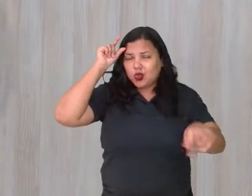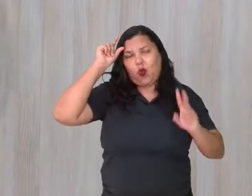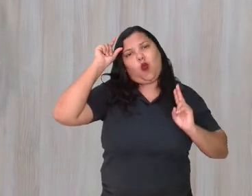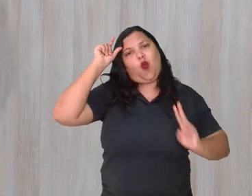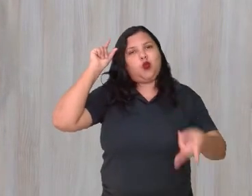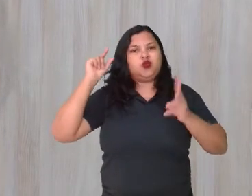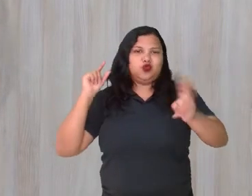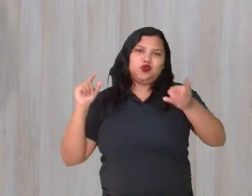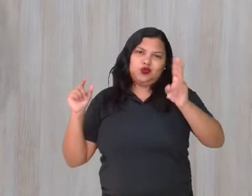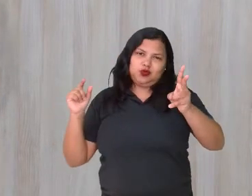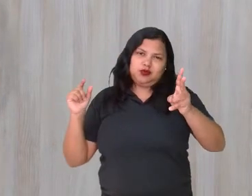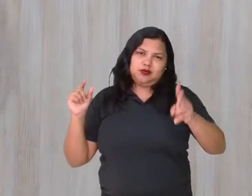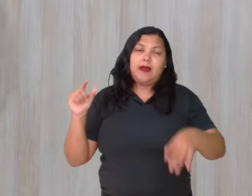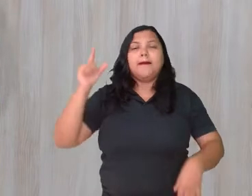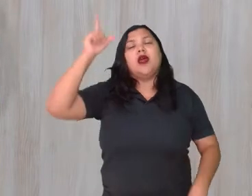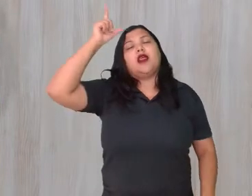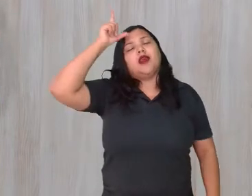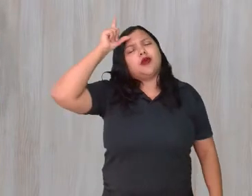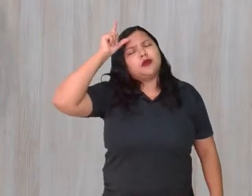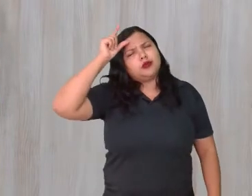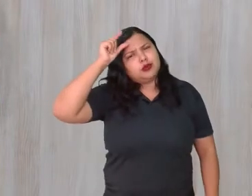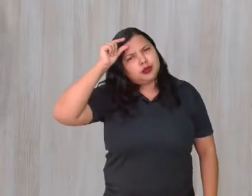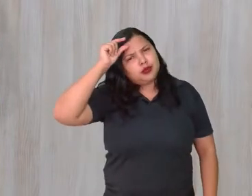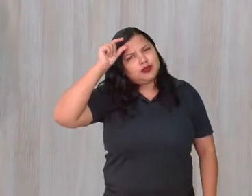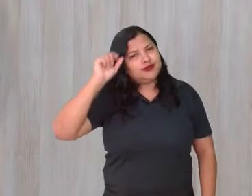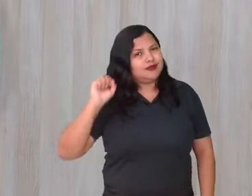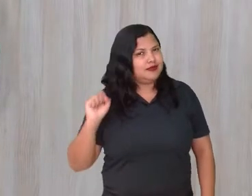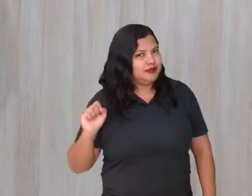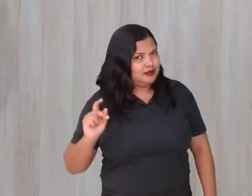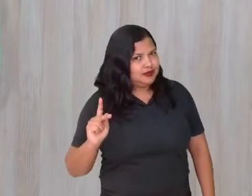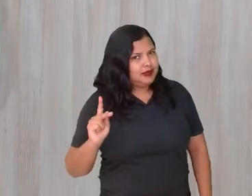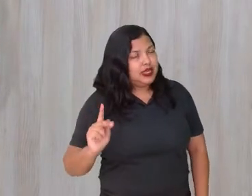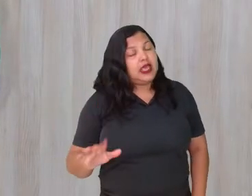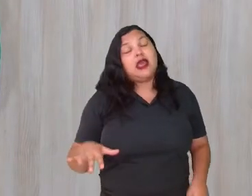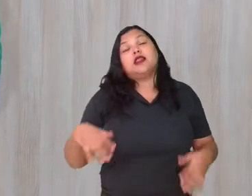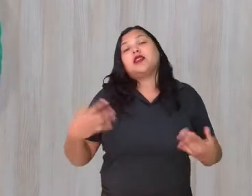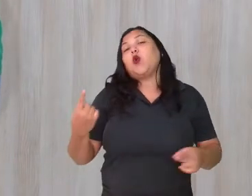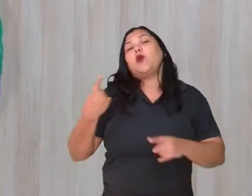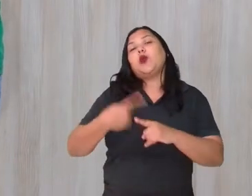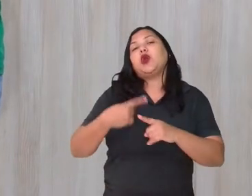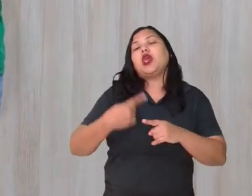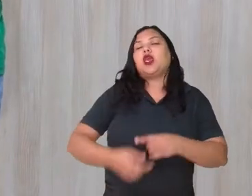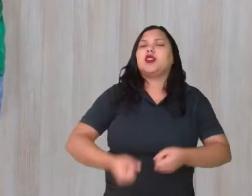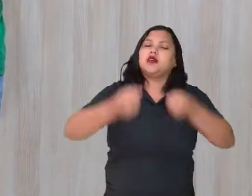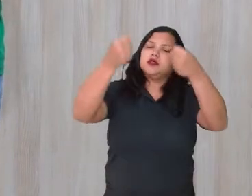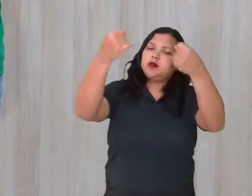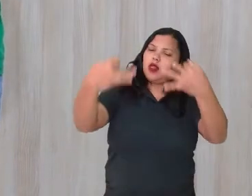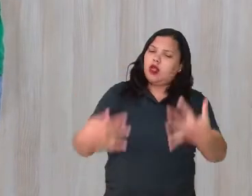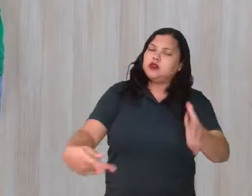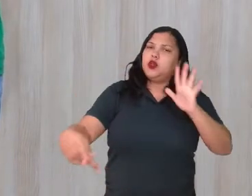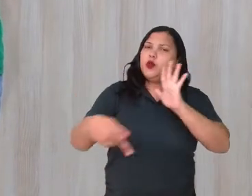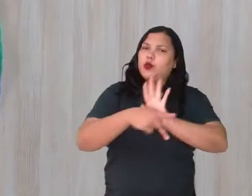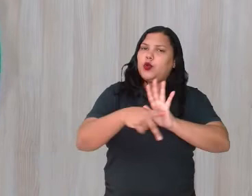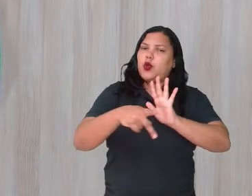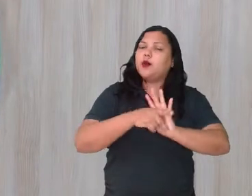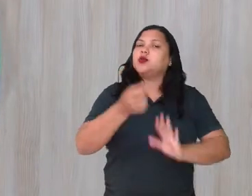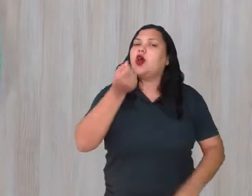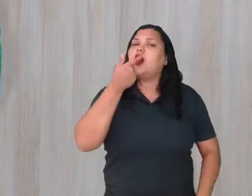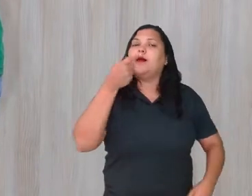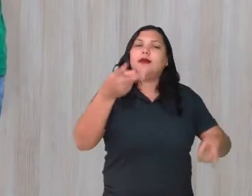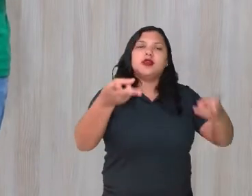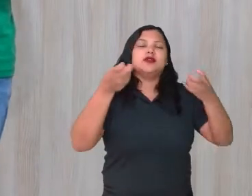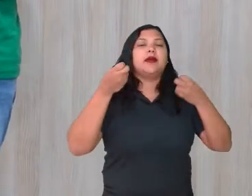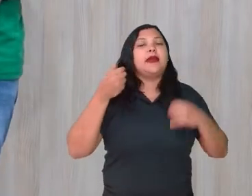foi representado por aquela dor de cabeça simplesmente é porque na descrição daquele medicamento você vai ver que ele vai ter